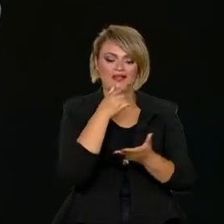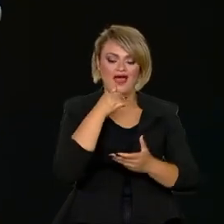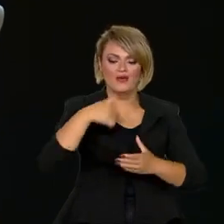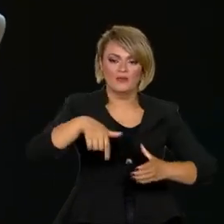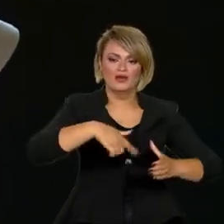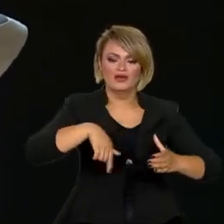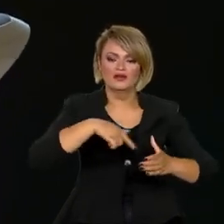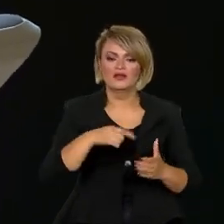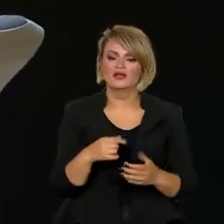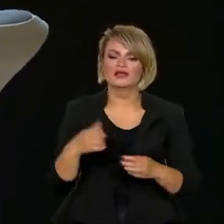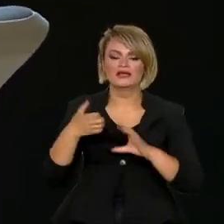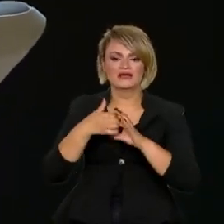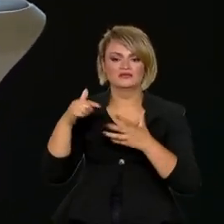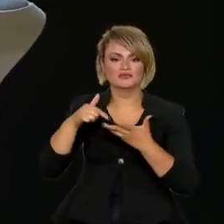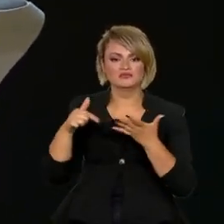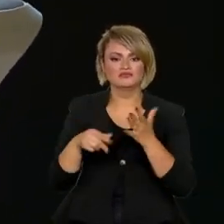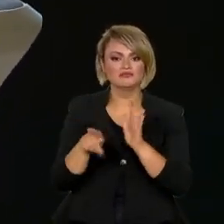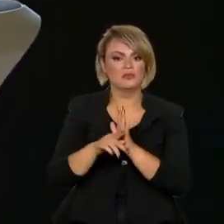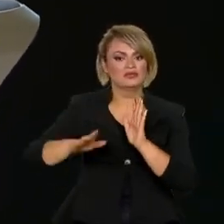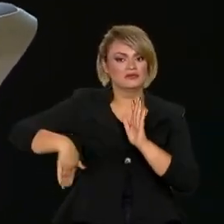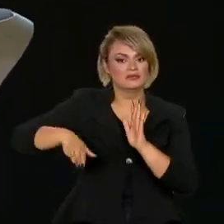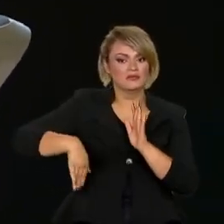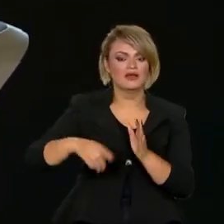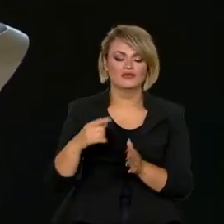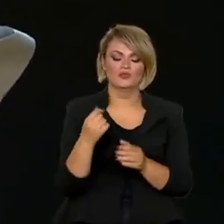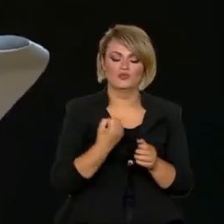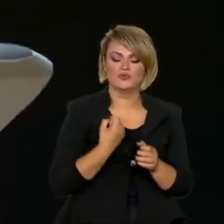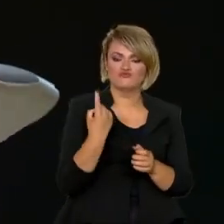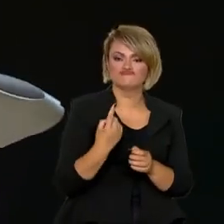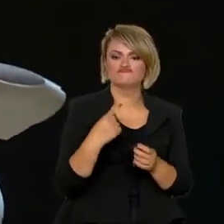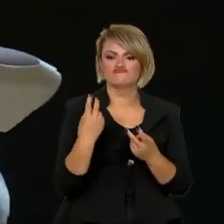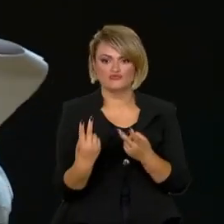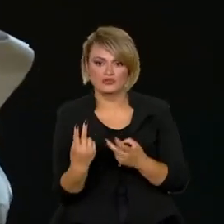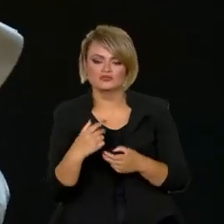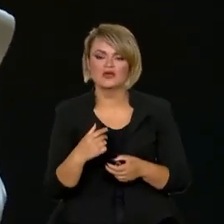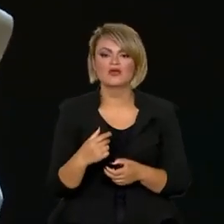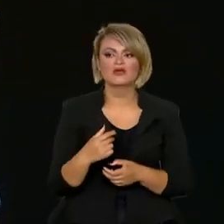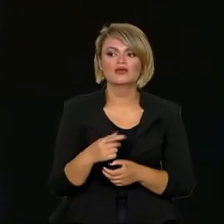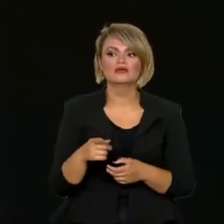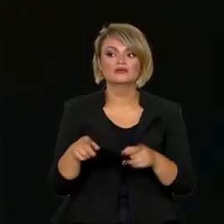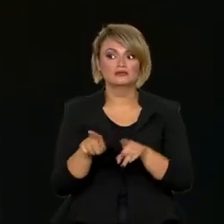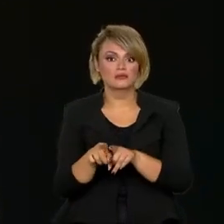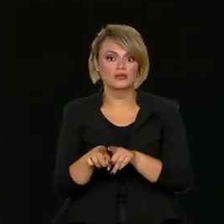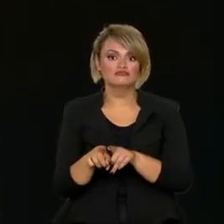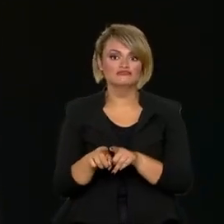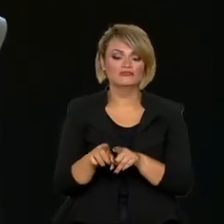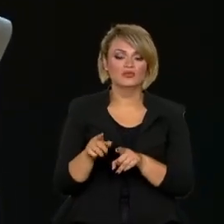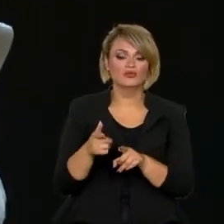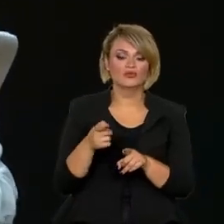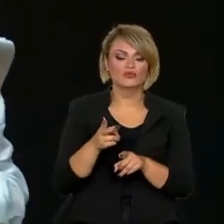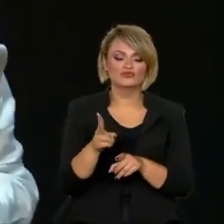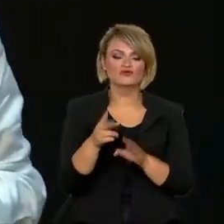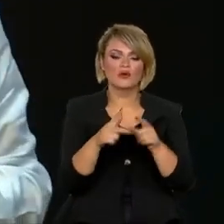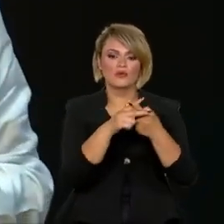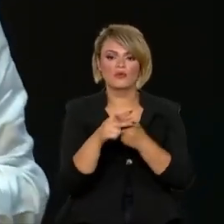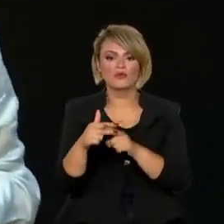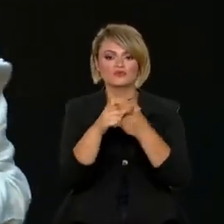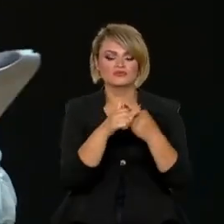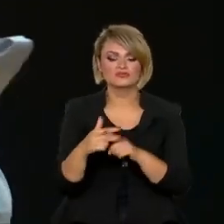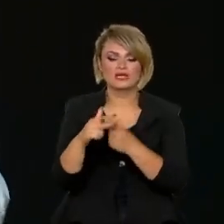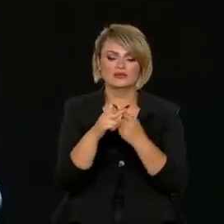Ávidos, as vertentes litorâneas 1 e 2, além de dar continuidade à operação e manutenção